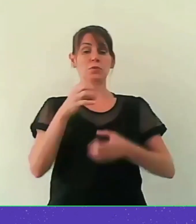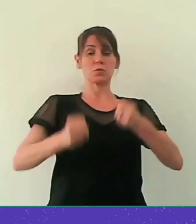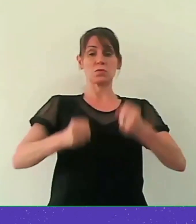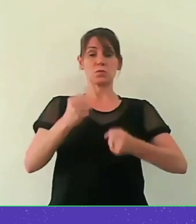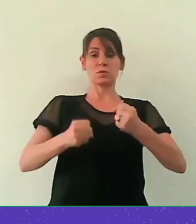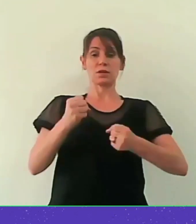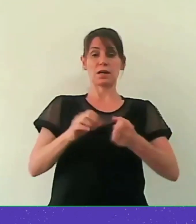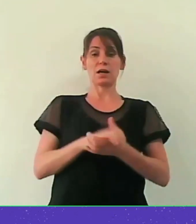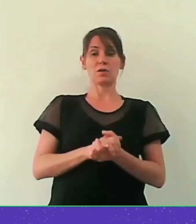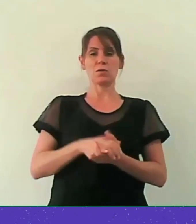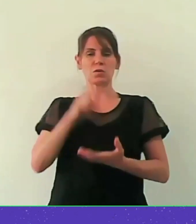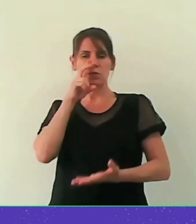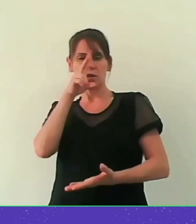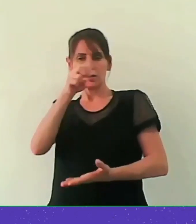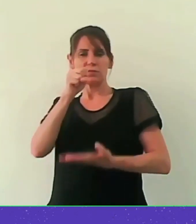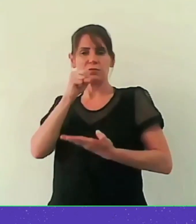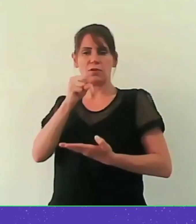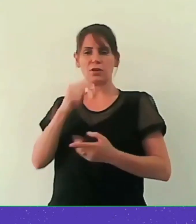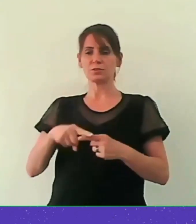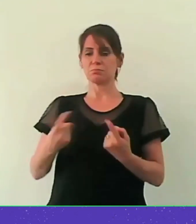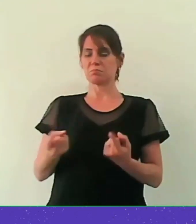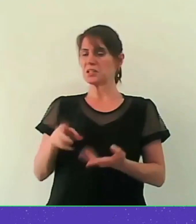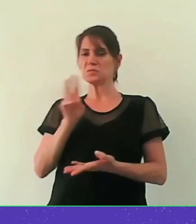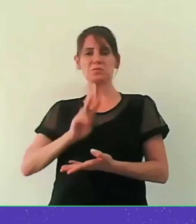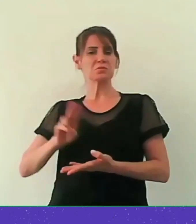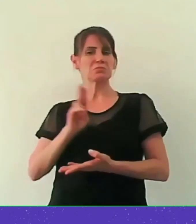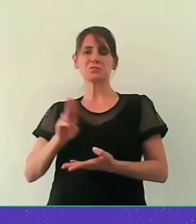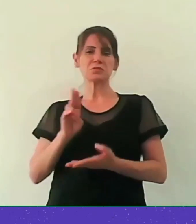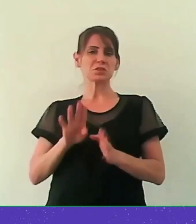Quem é agricultor sabe que gasta